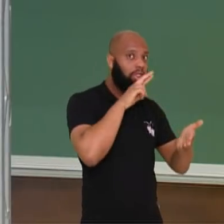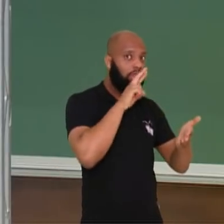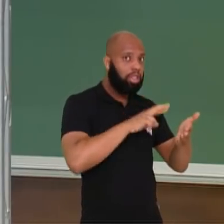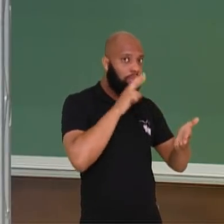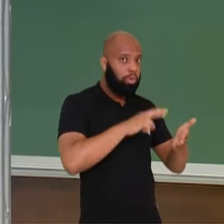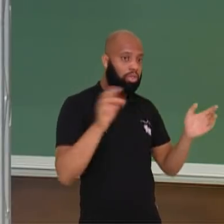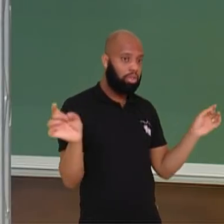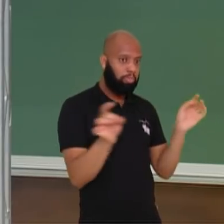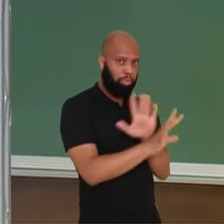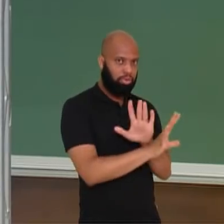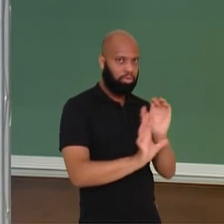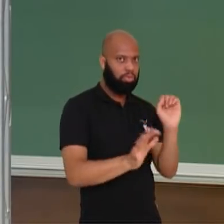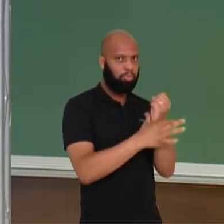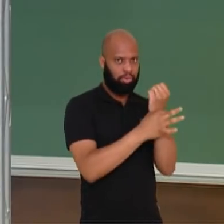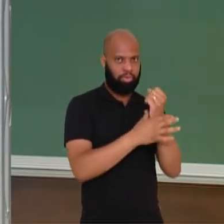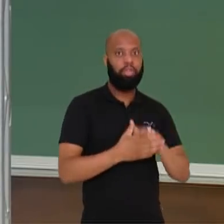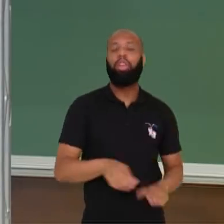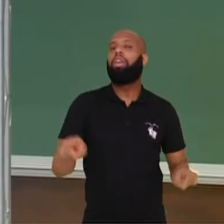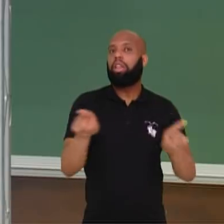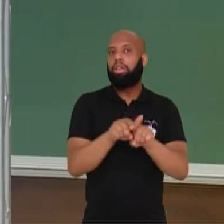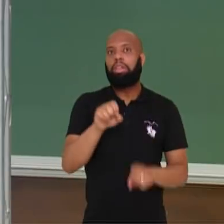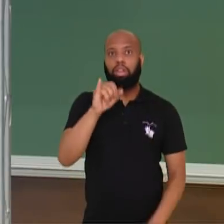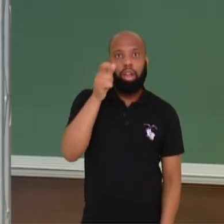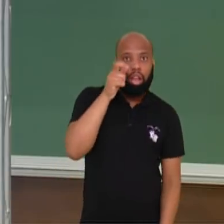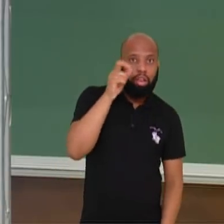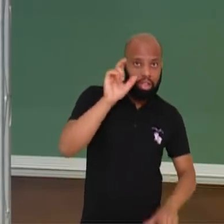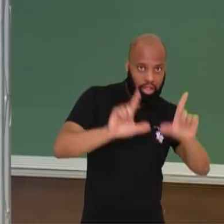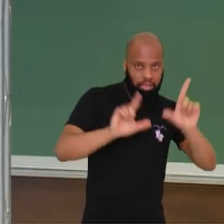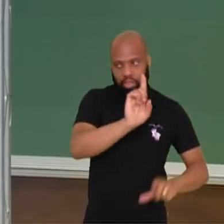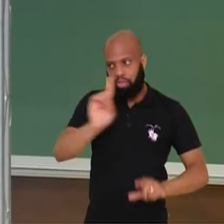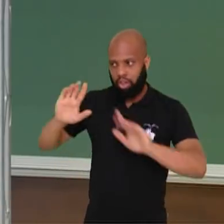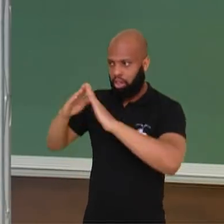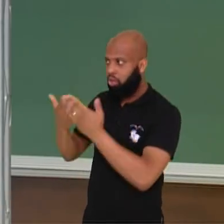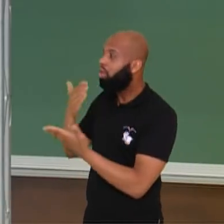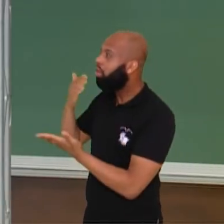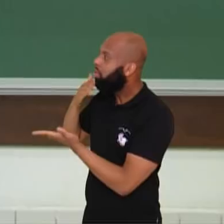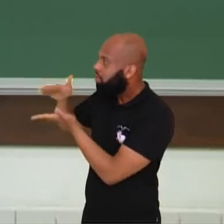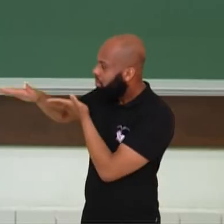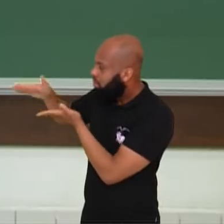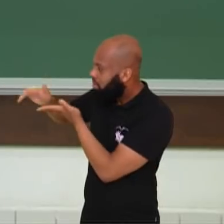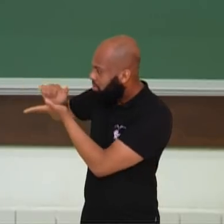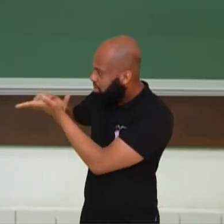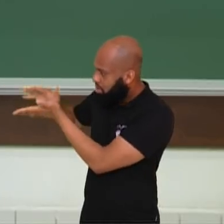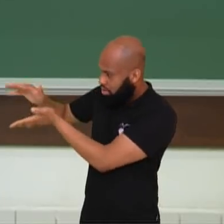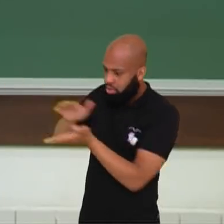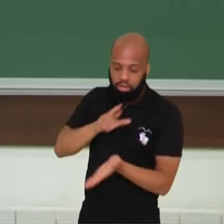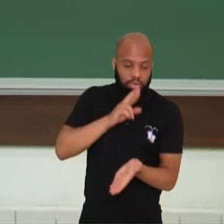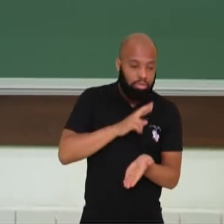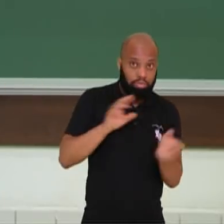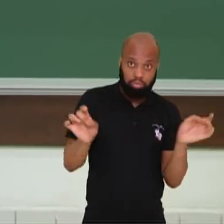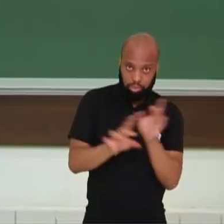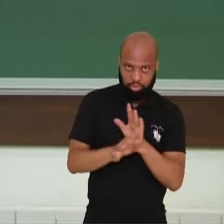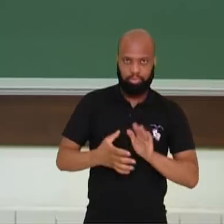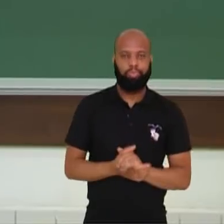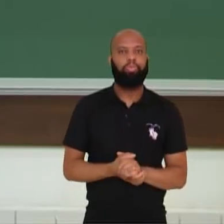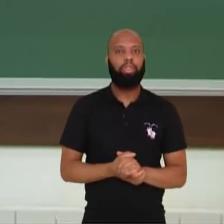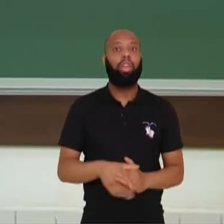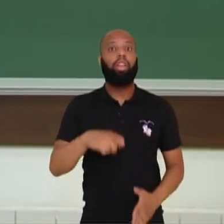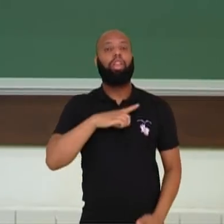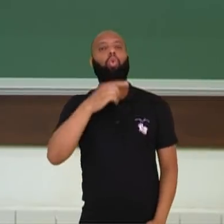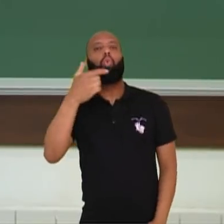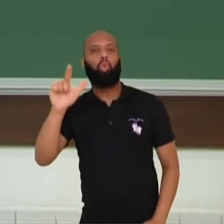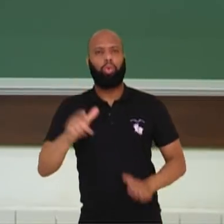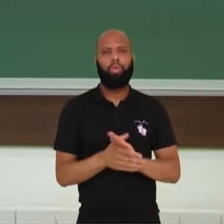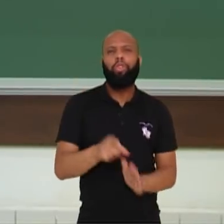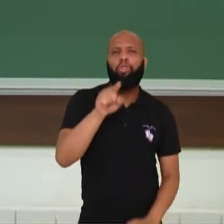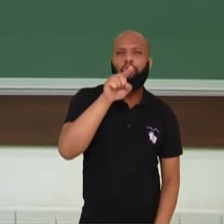assistindo pela televisão. E um outro recadinho especial. Para você, o aluno surdo, tem um